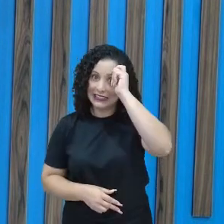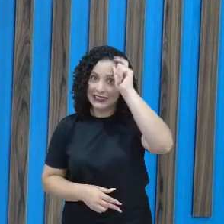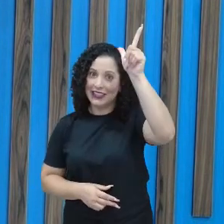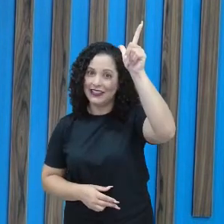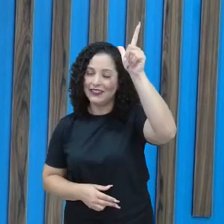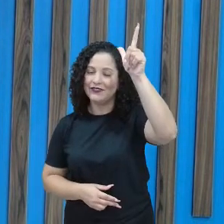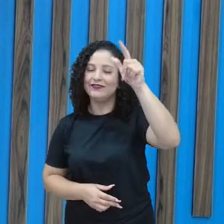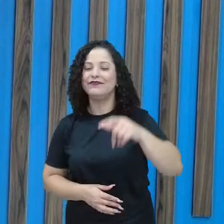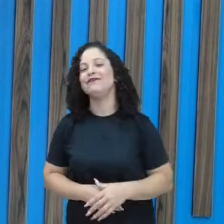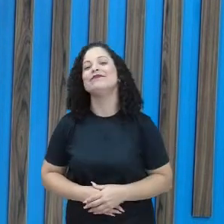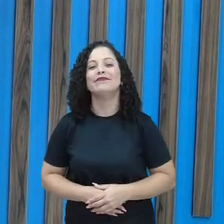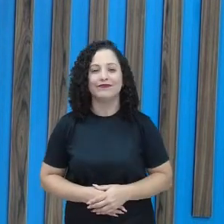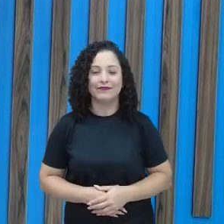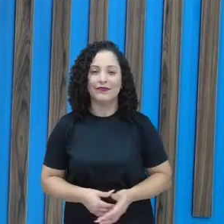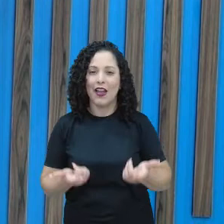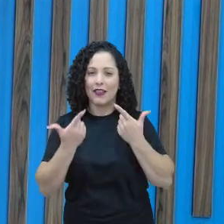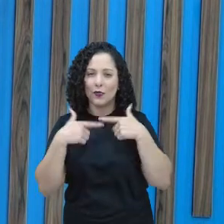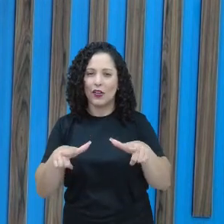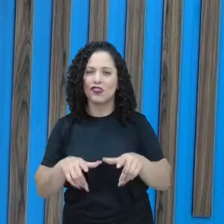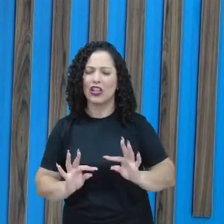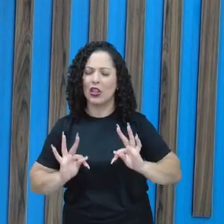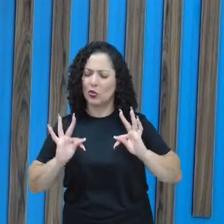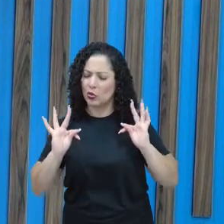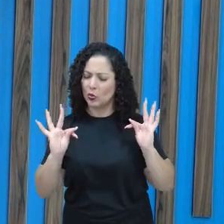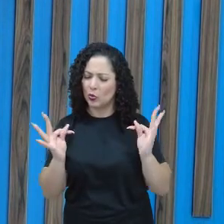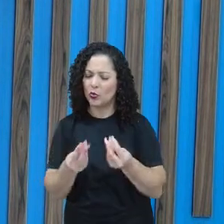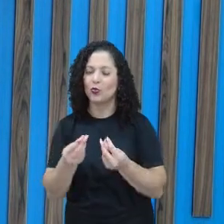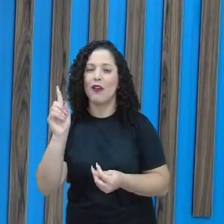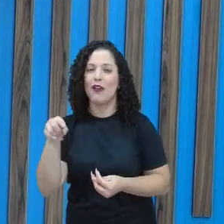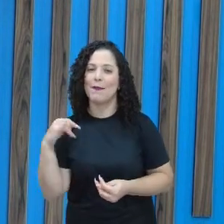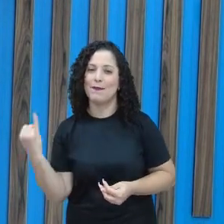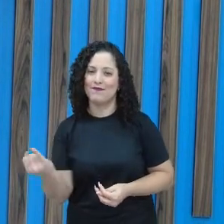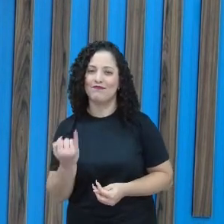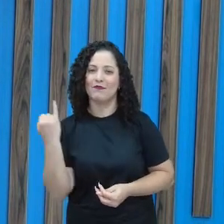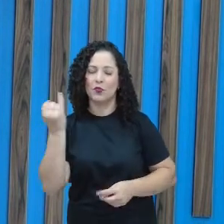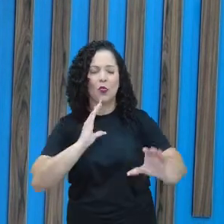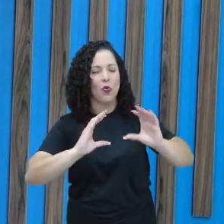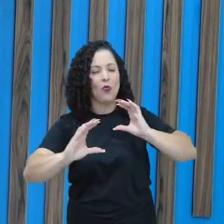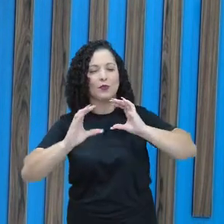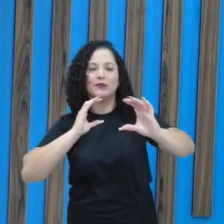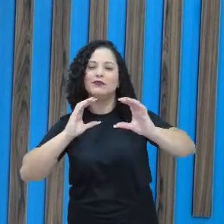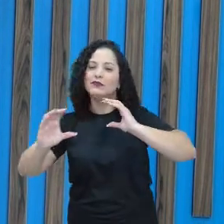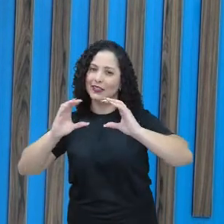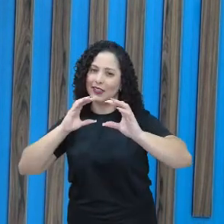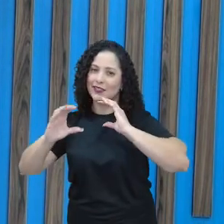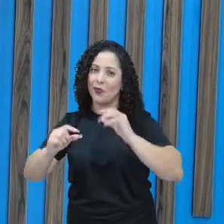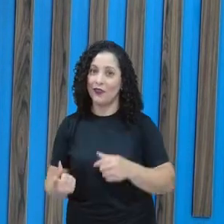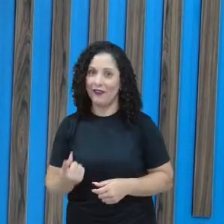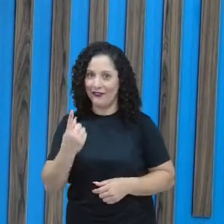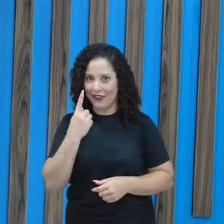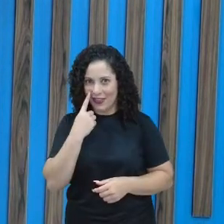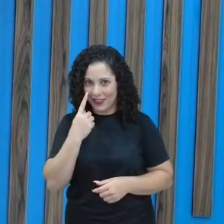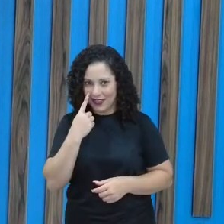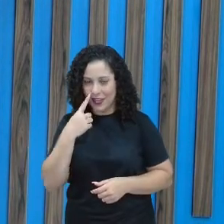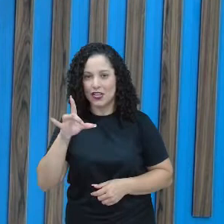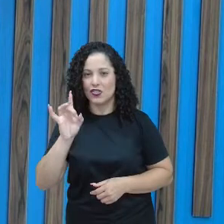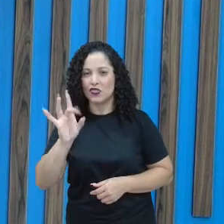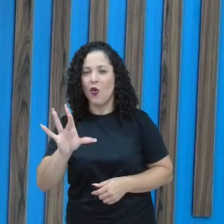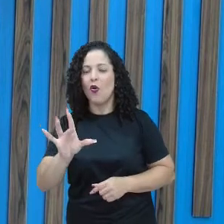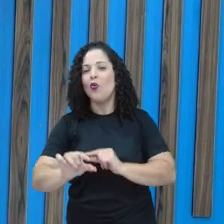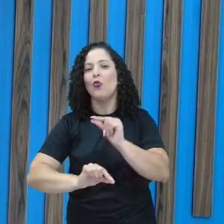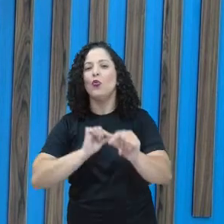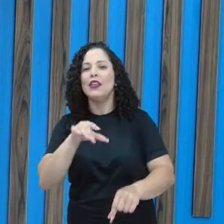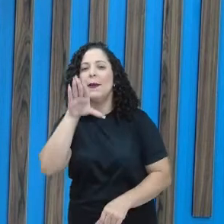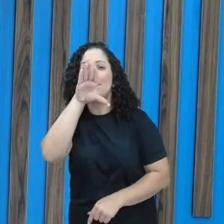linguagem. A linguagem é tudo, gente. A gente só se comunica através da linguagem. E reparem, eu não estou falando só da